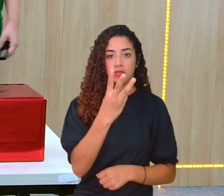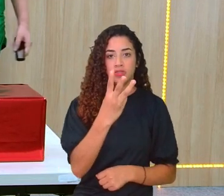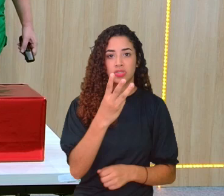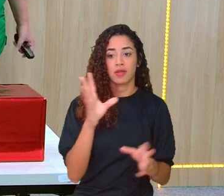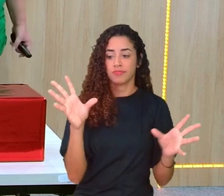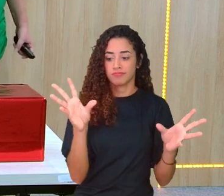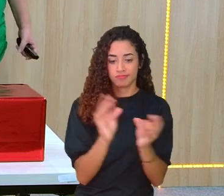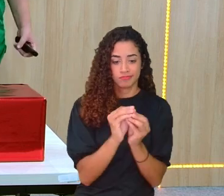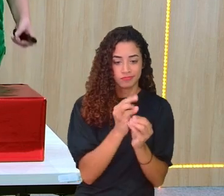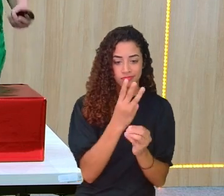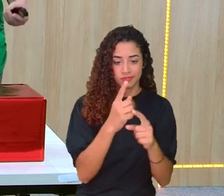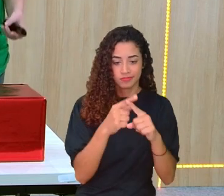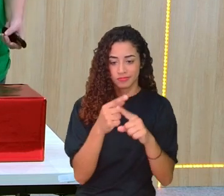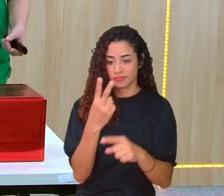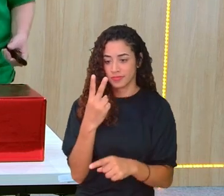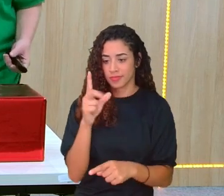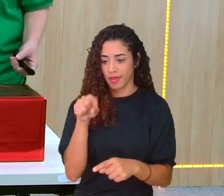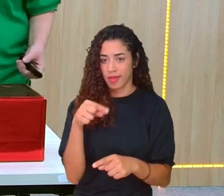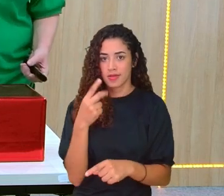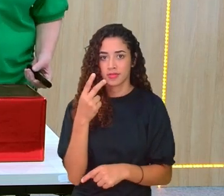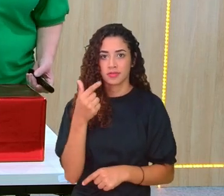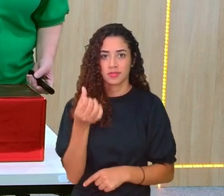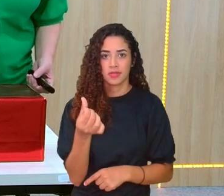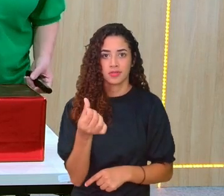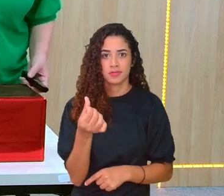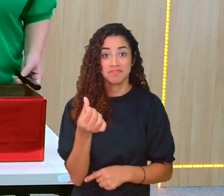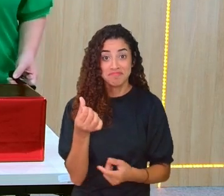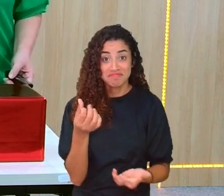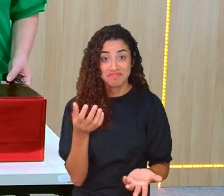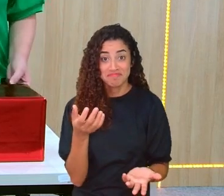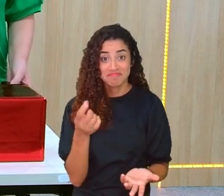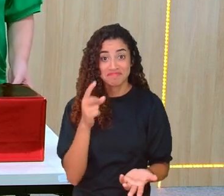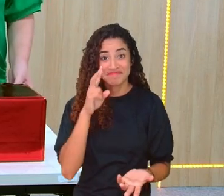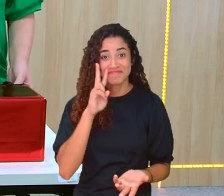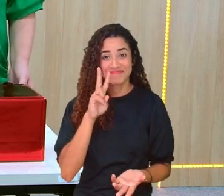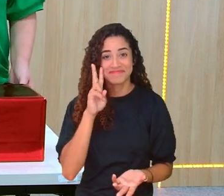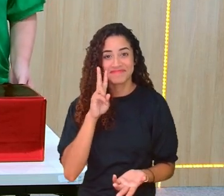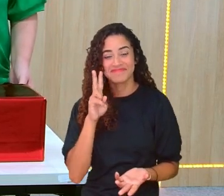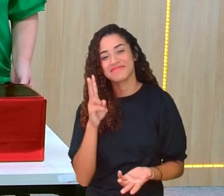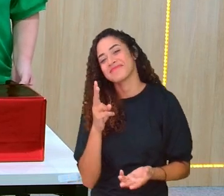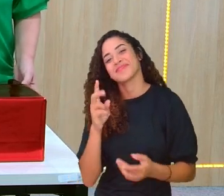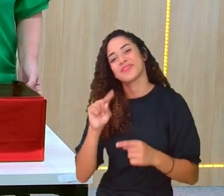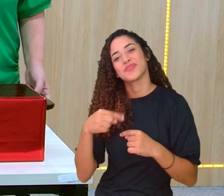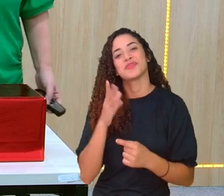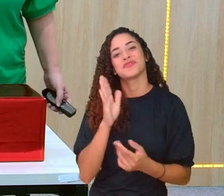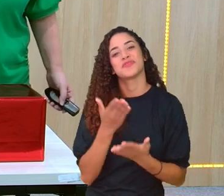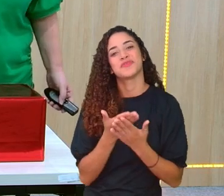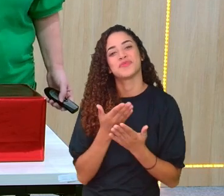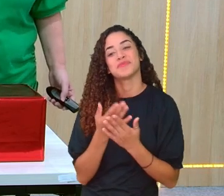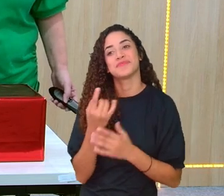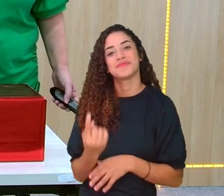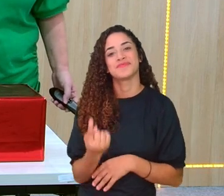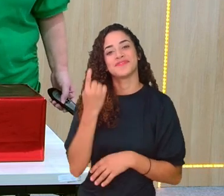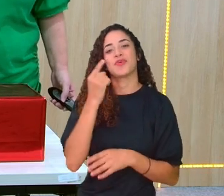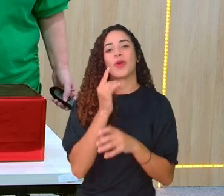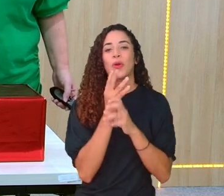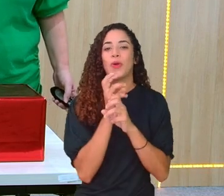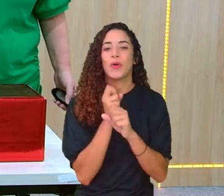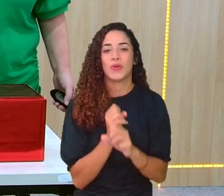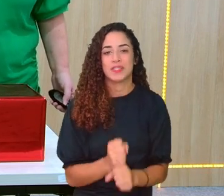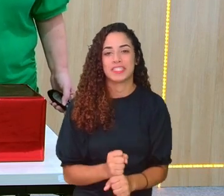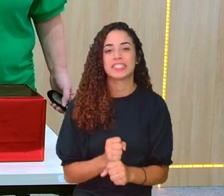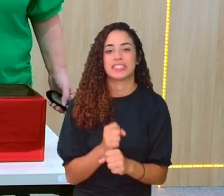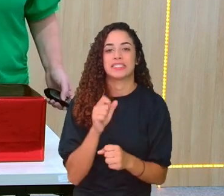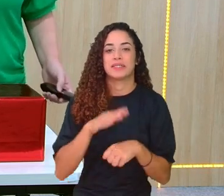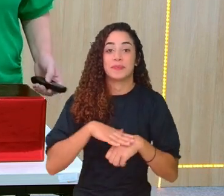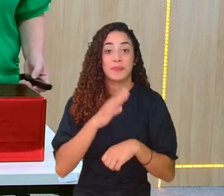dá 6. Veja que a gente recordou essa questão da contagem, a contagem